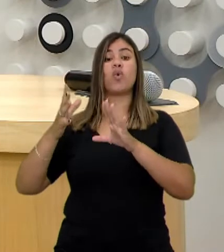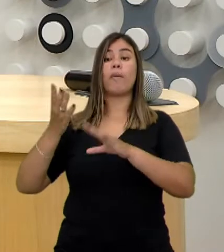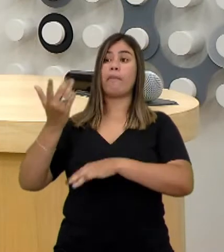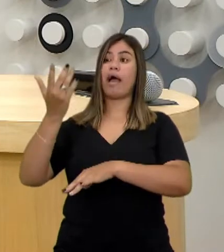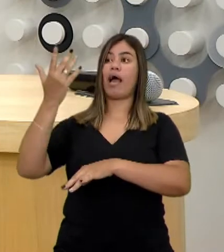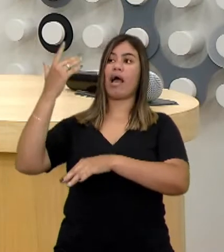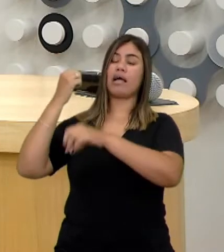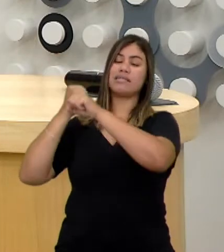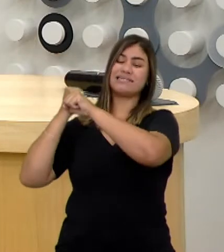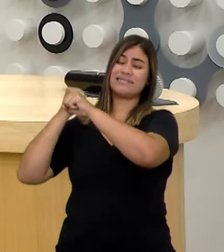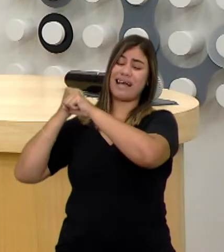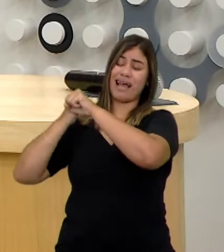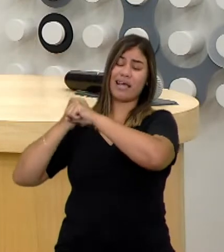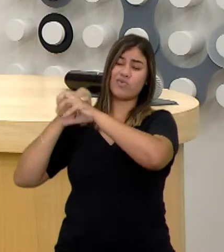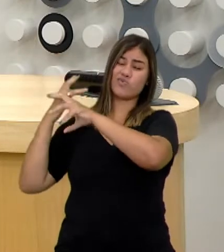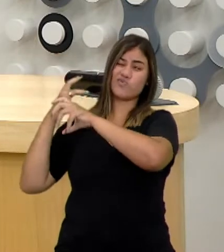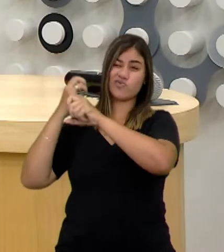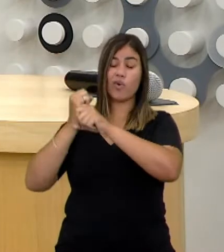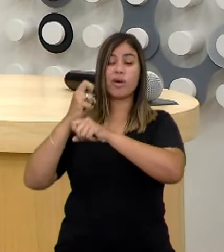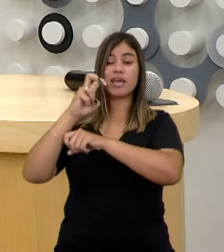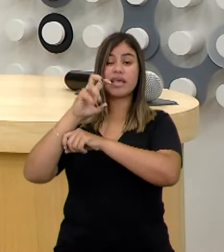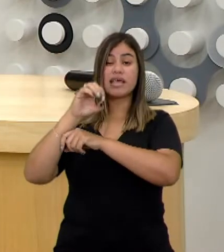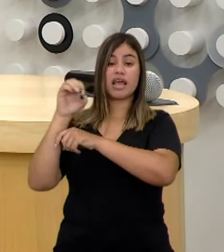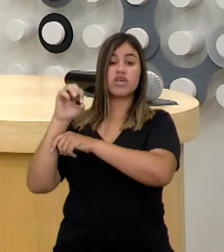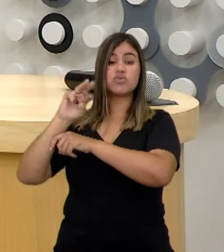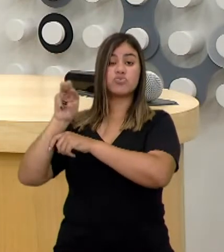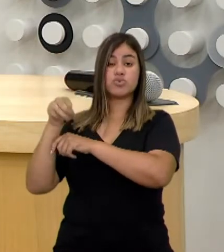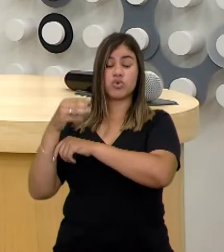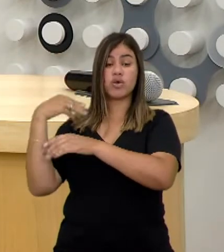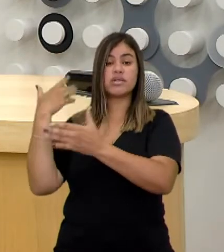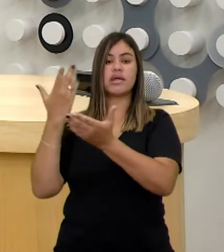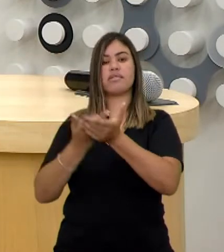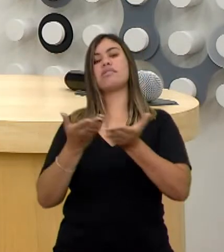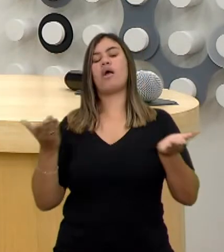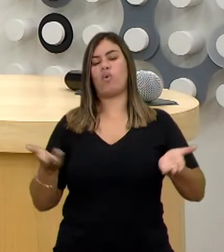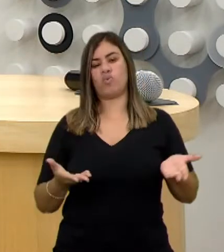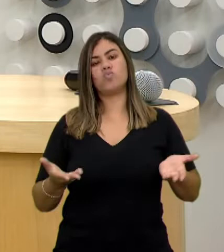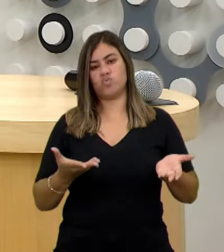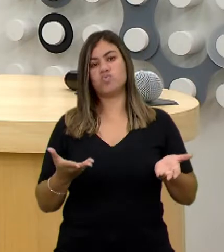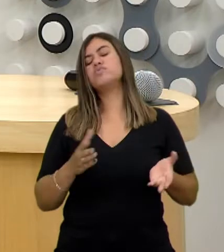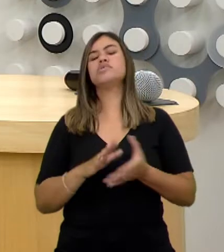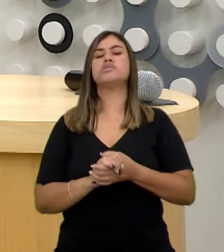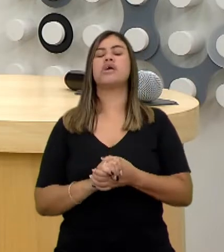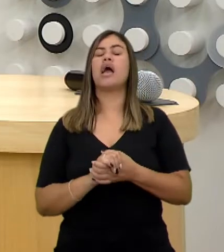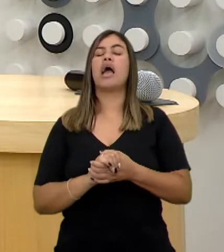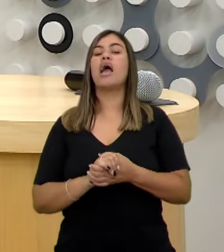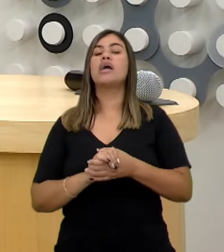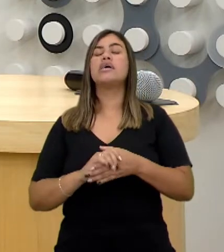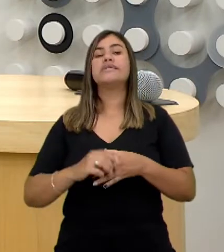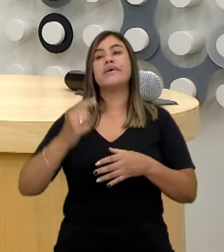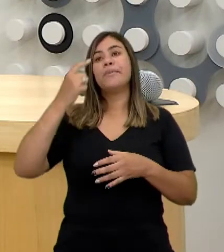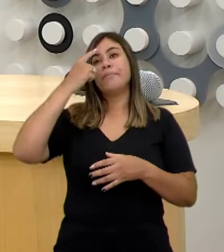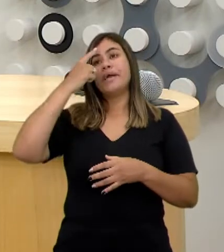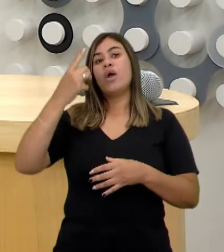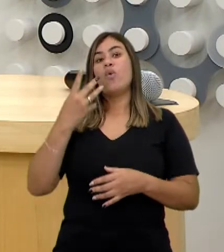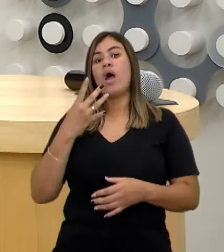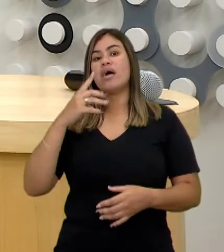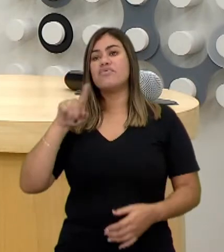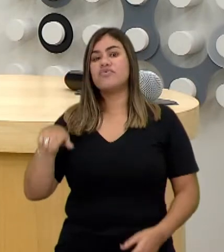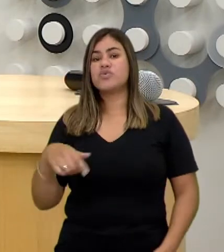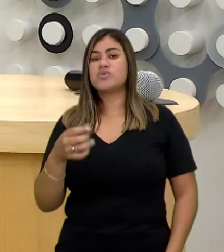ver aí o período, né, que se dá aí da Terra, de 4,6 bilhões, é um pouco mais aí